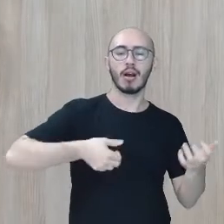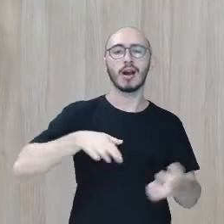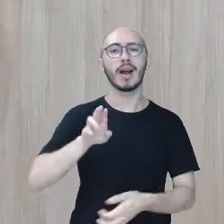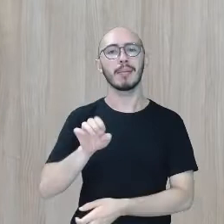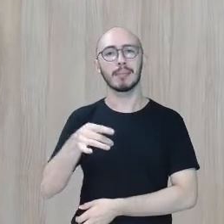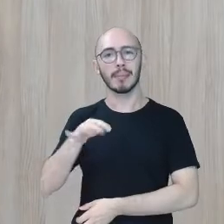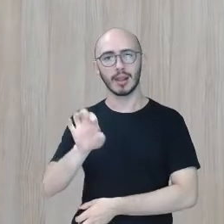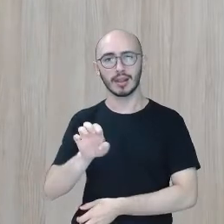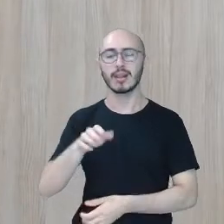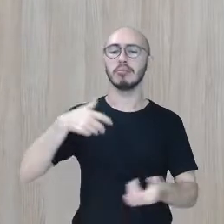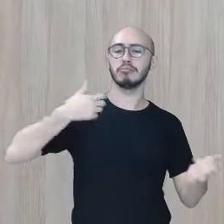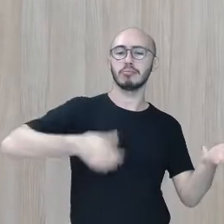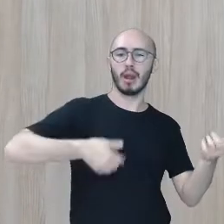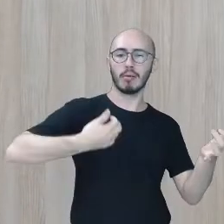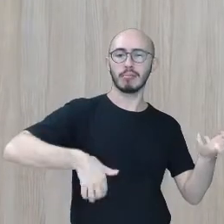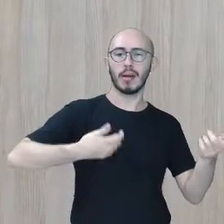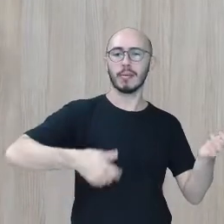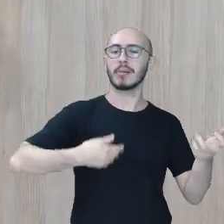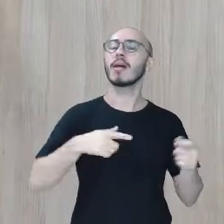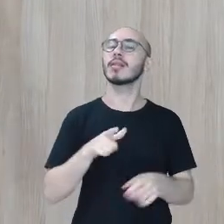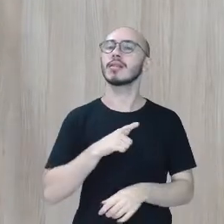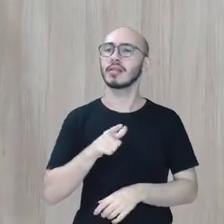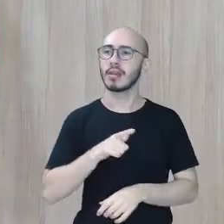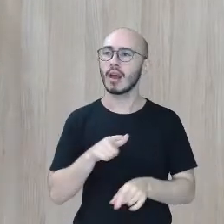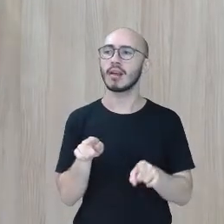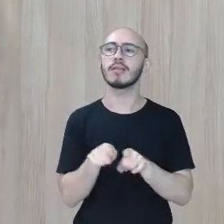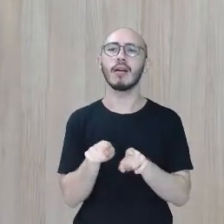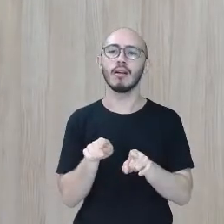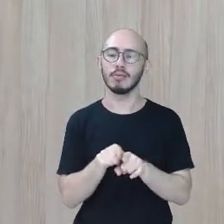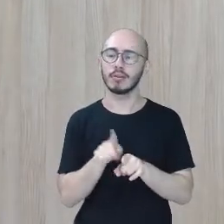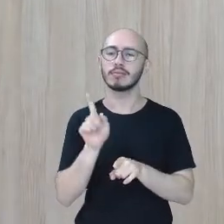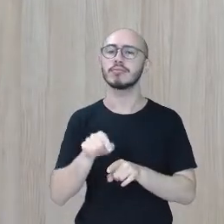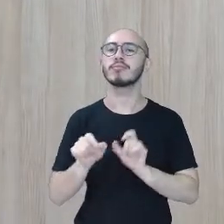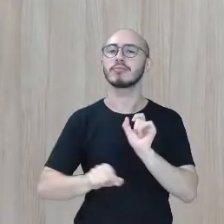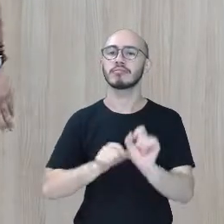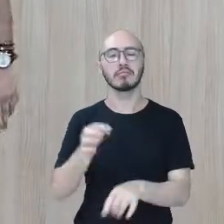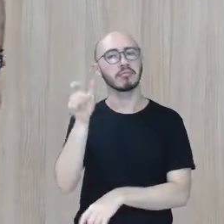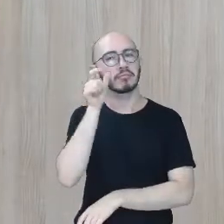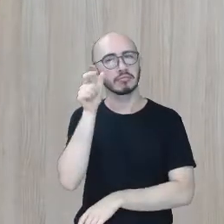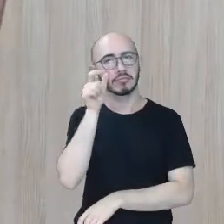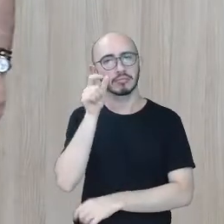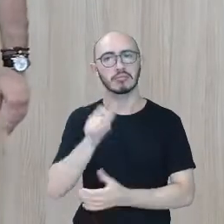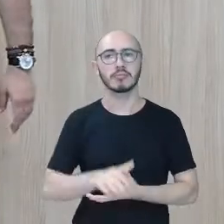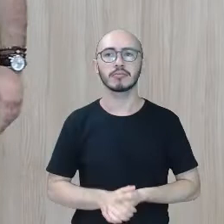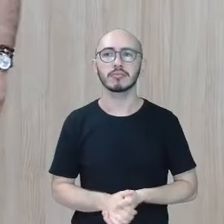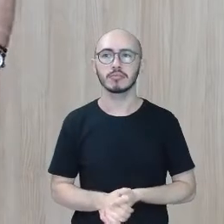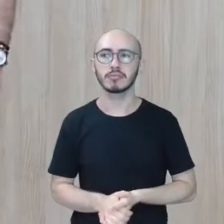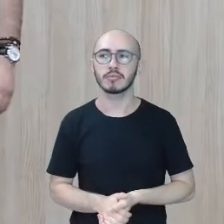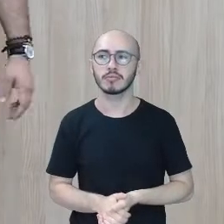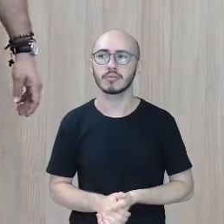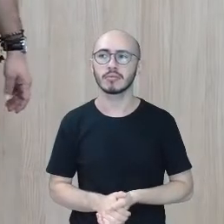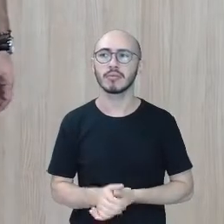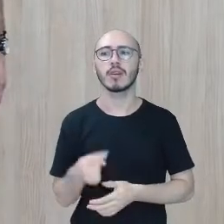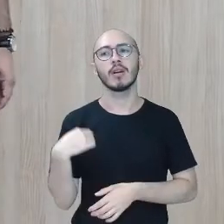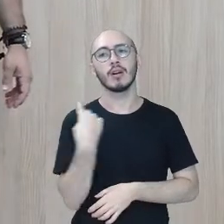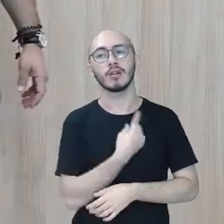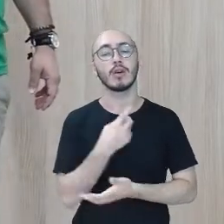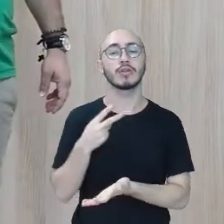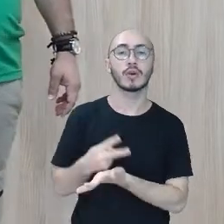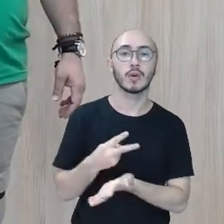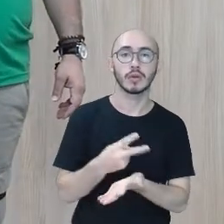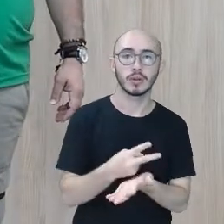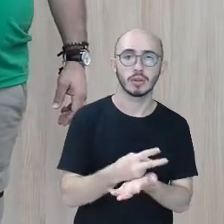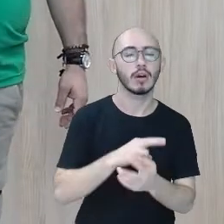então os repentistas, né, os violeiros, então é uma coisa muito interessante, né. A gente vai